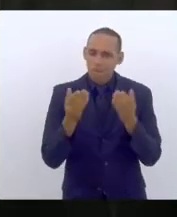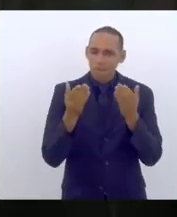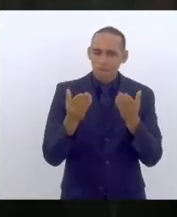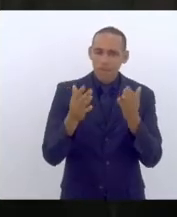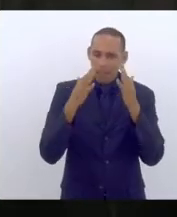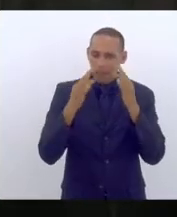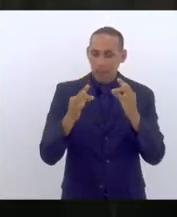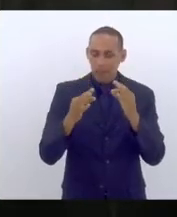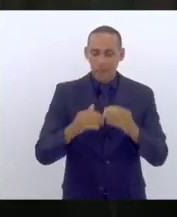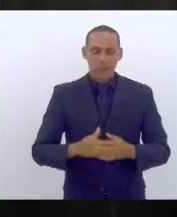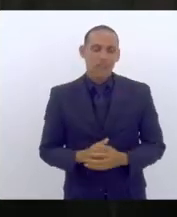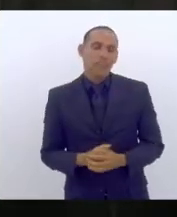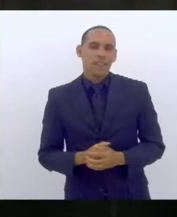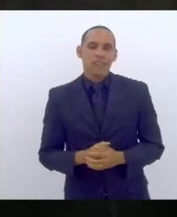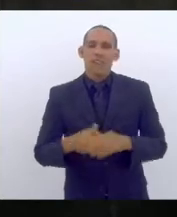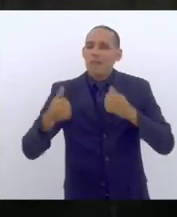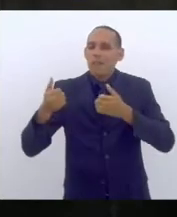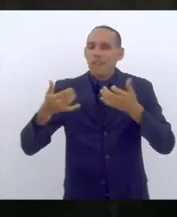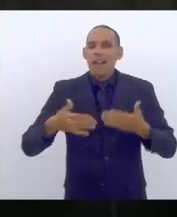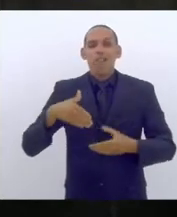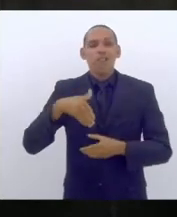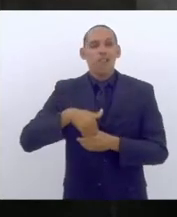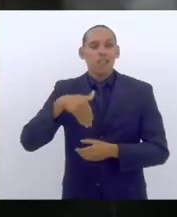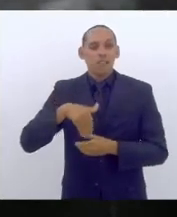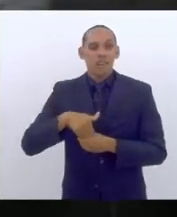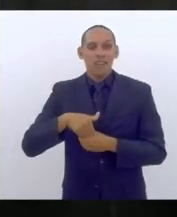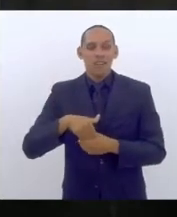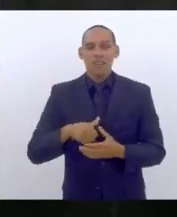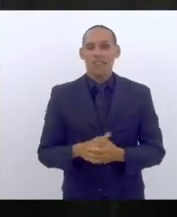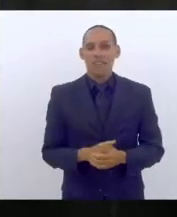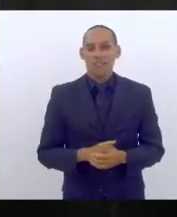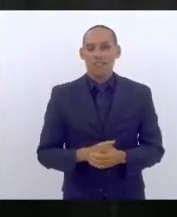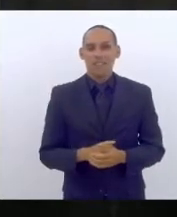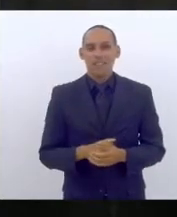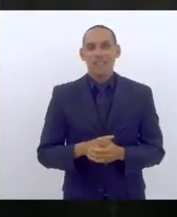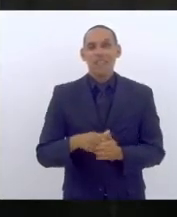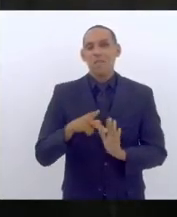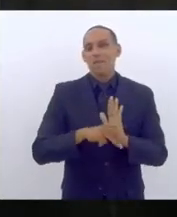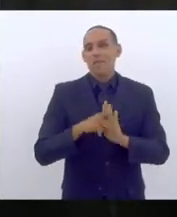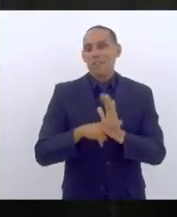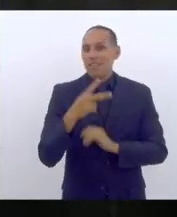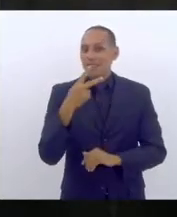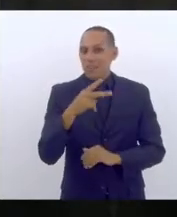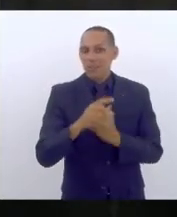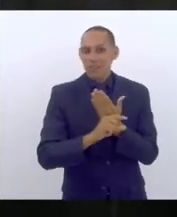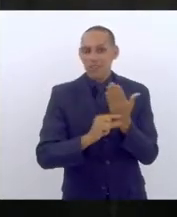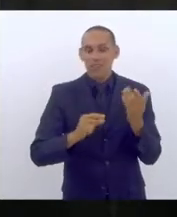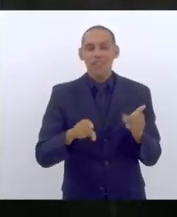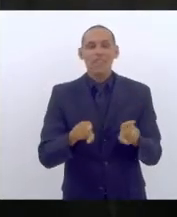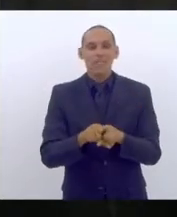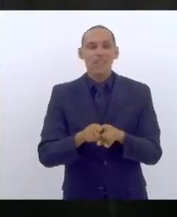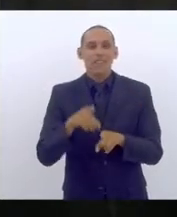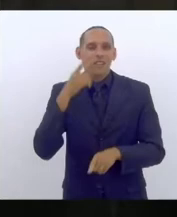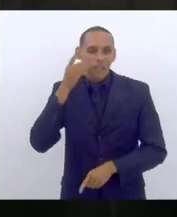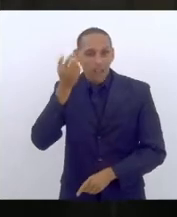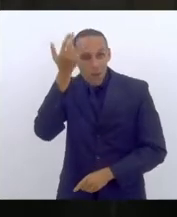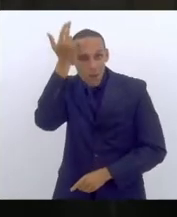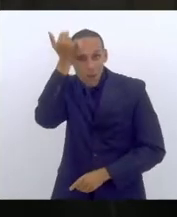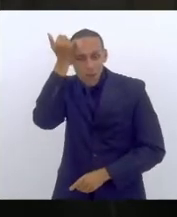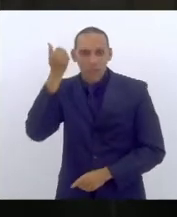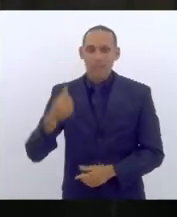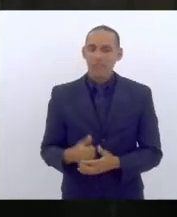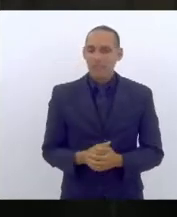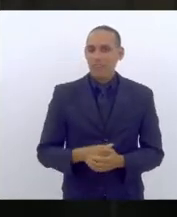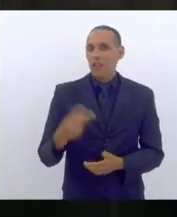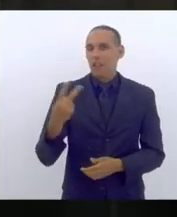atenção para declarar o voto no seu no projeto de lei de sua autoria e do deputado Eliomar Coelho